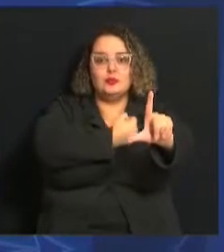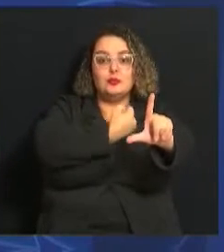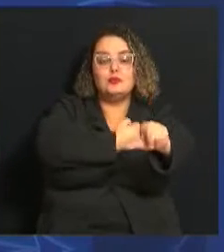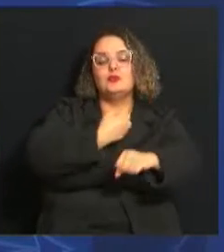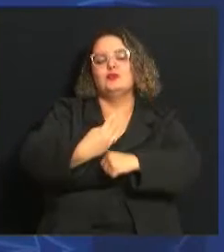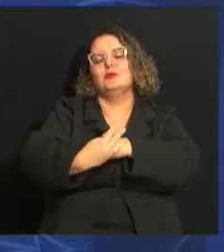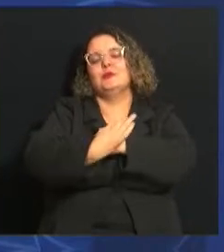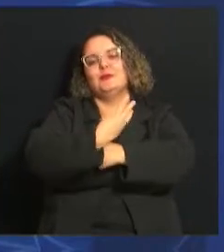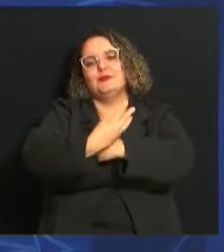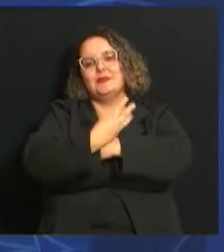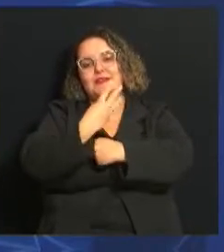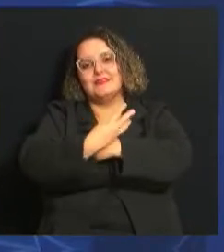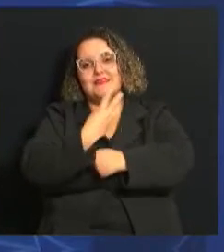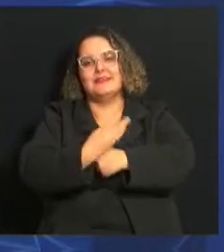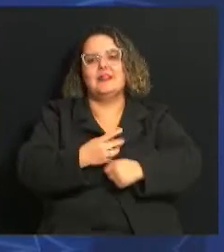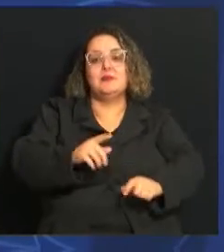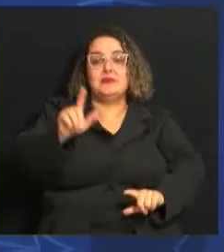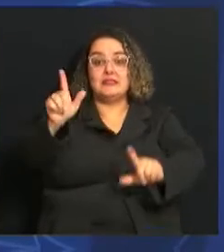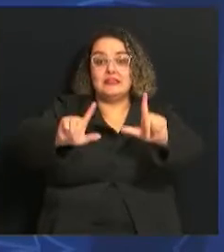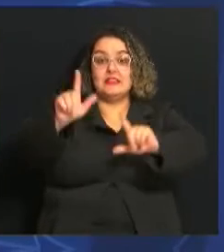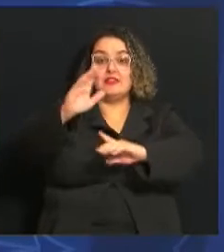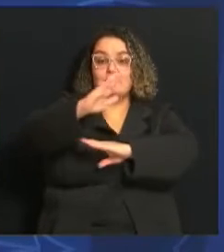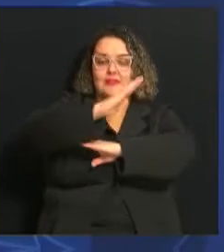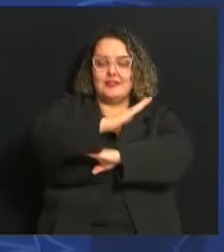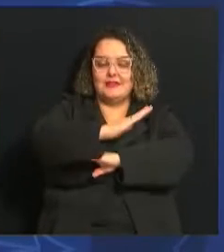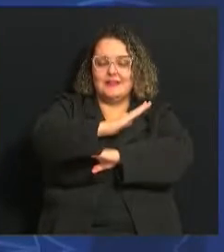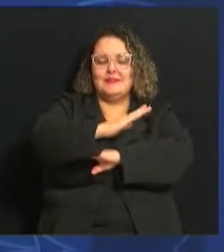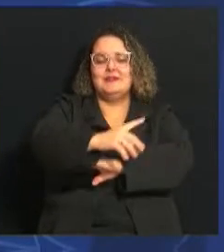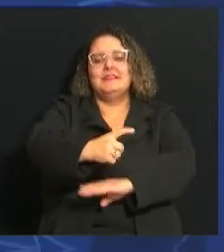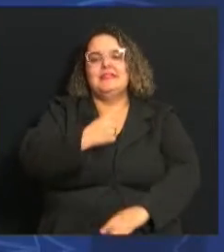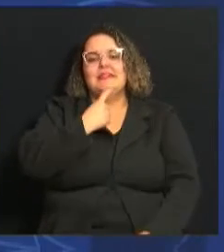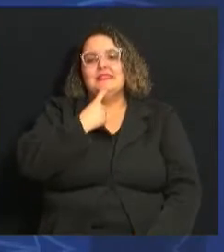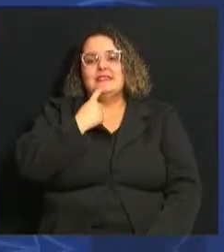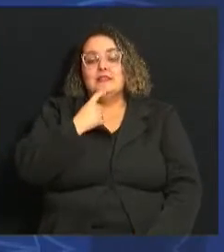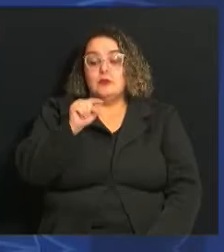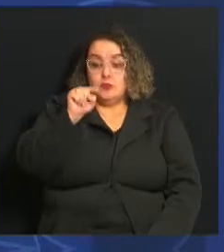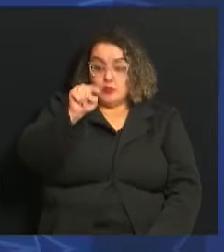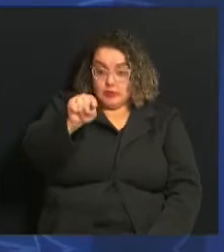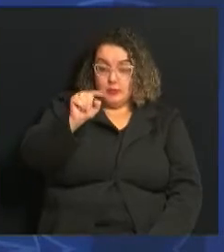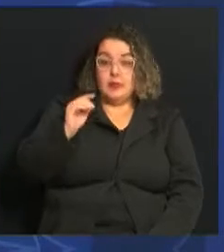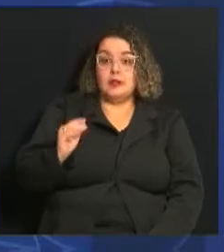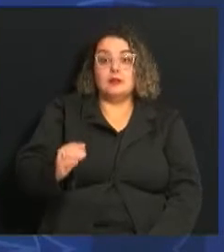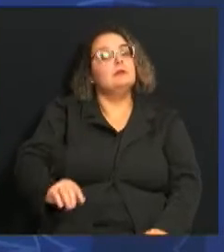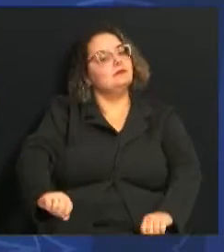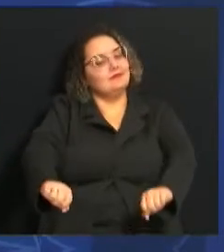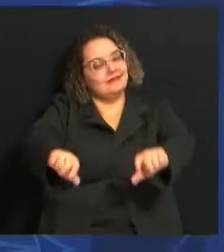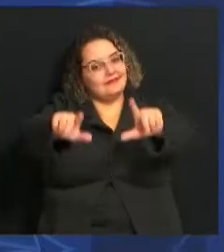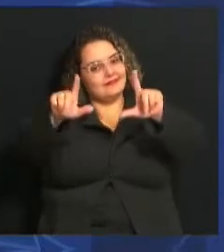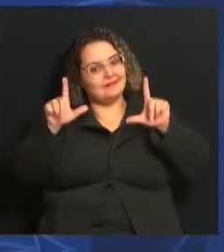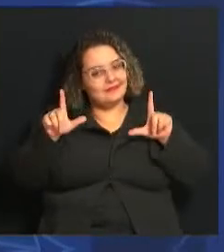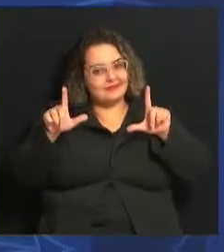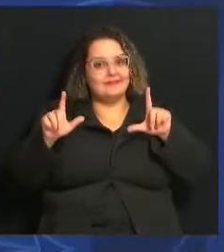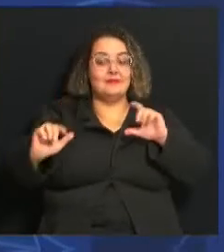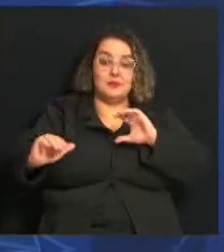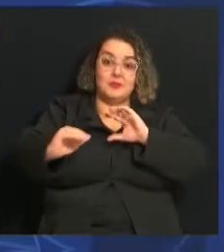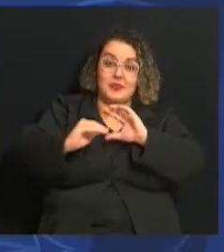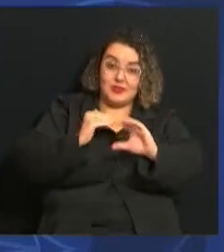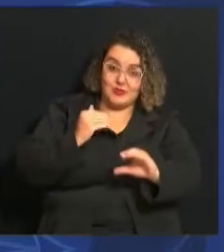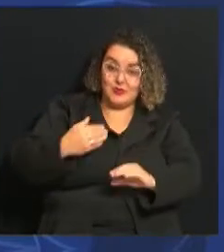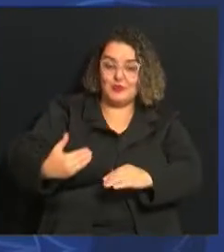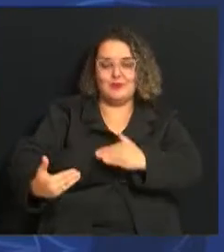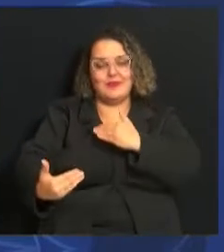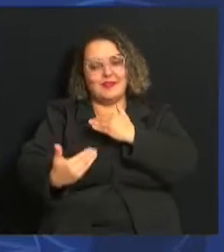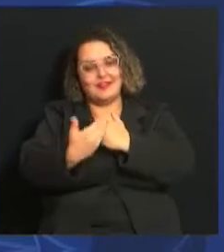na tela do seu celular a mensagem, o WhatsApp da TV Câmara Campinas. Você aperta e pode enviar a sua participação,